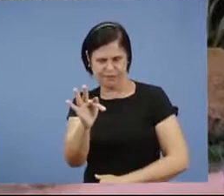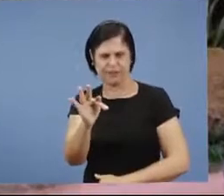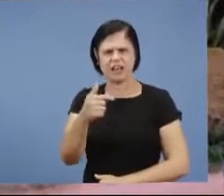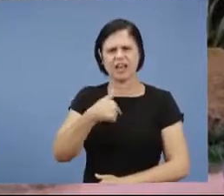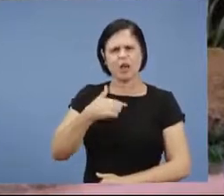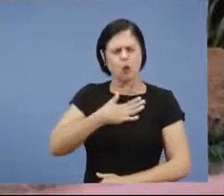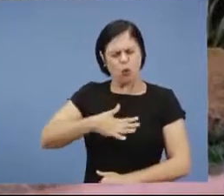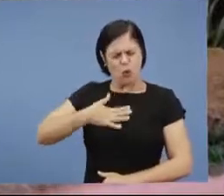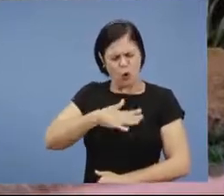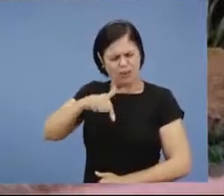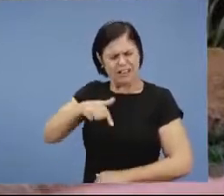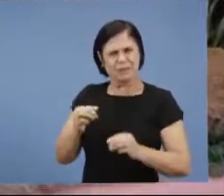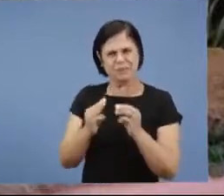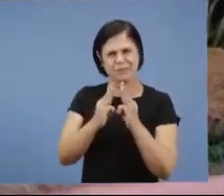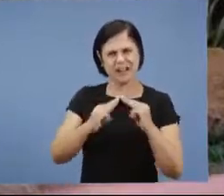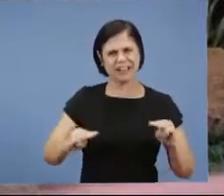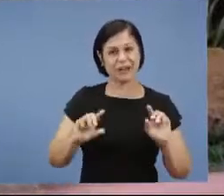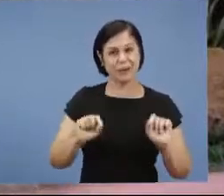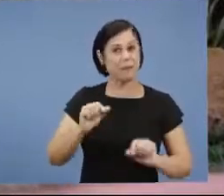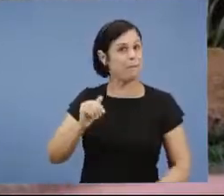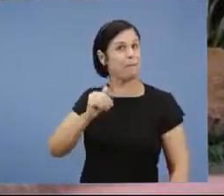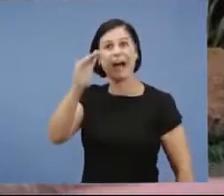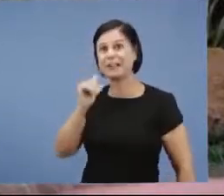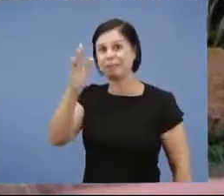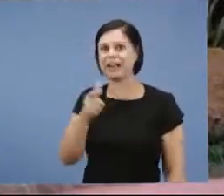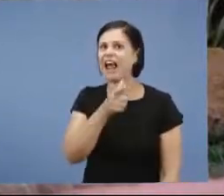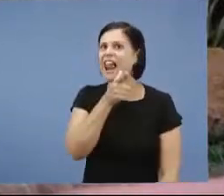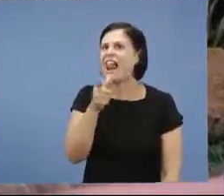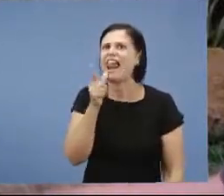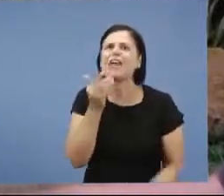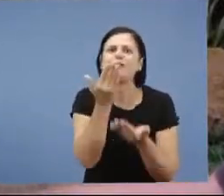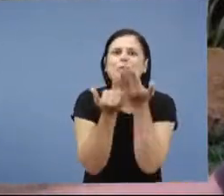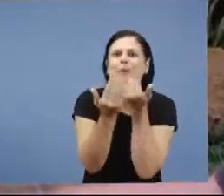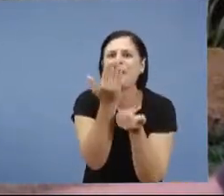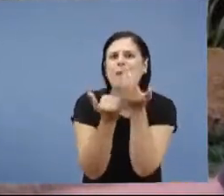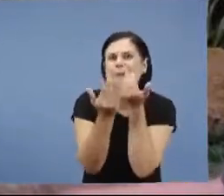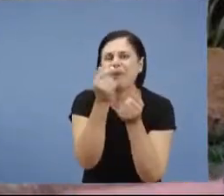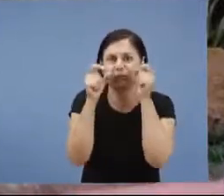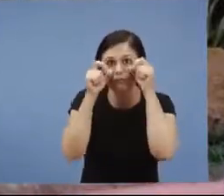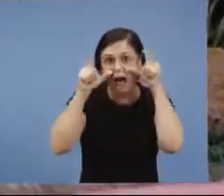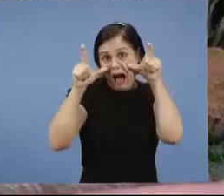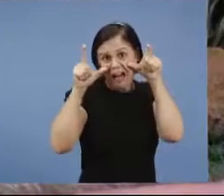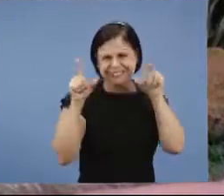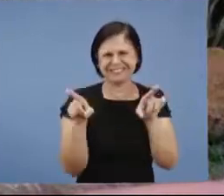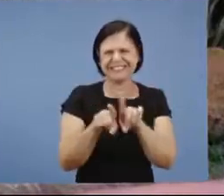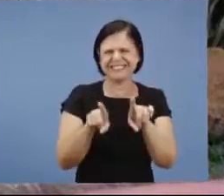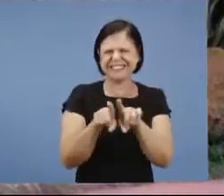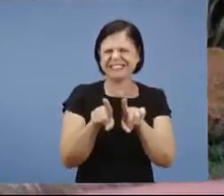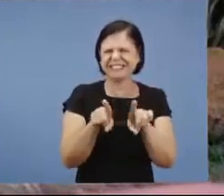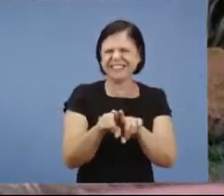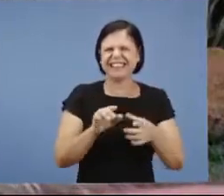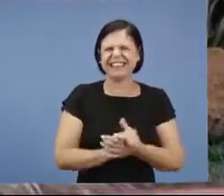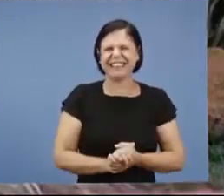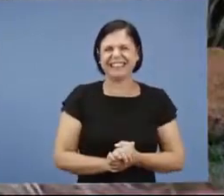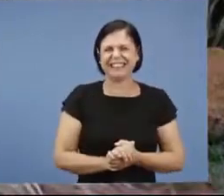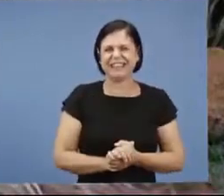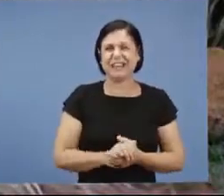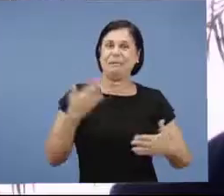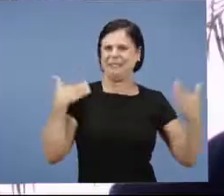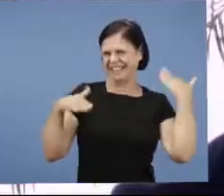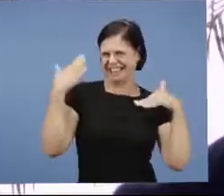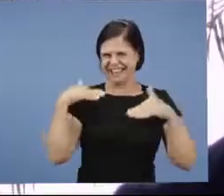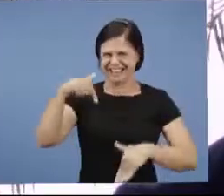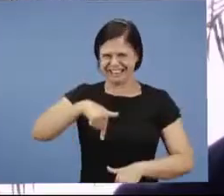que eu mais estou gostando aqui é dos lanches e também dos